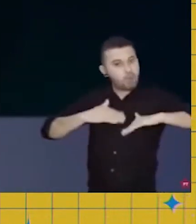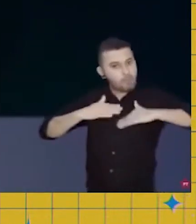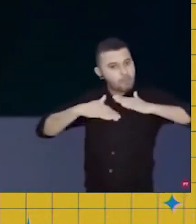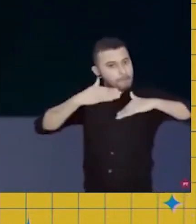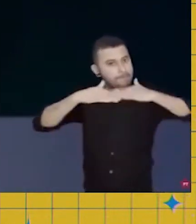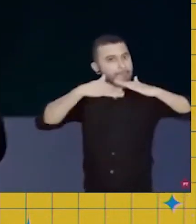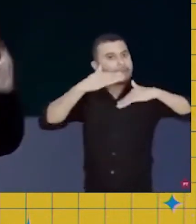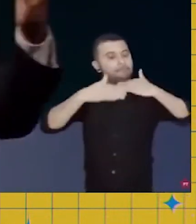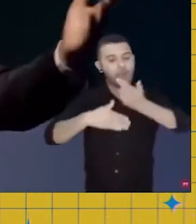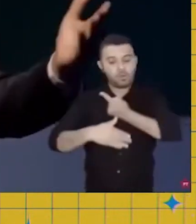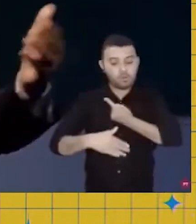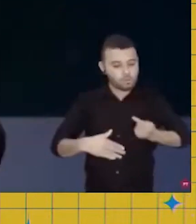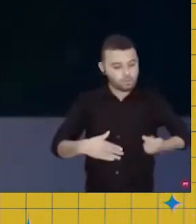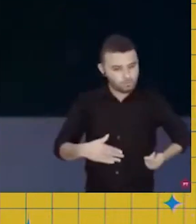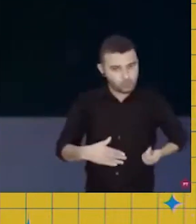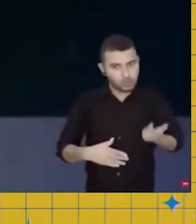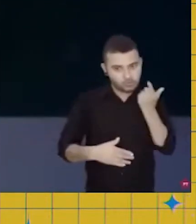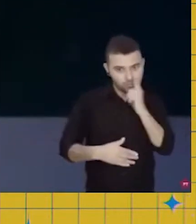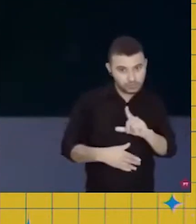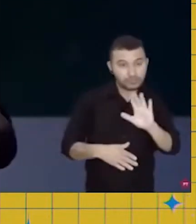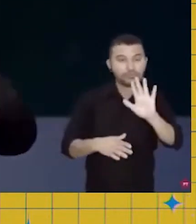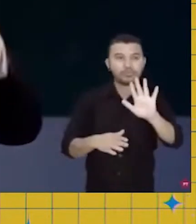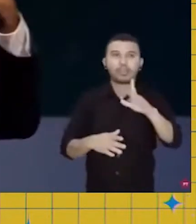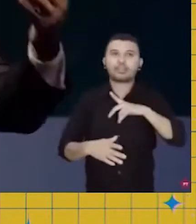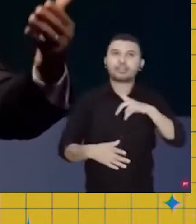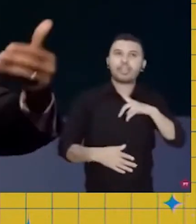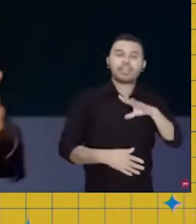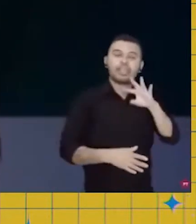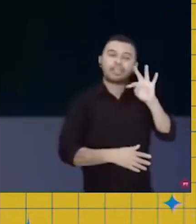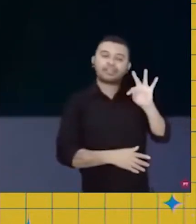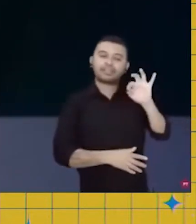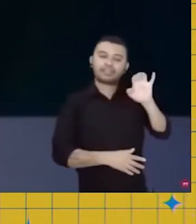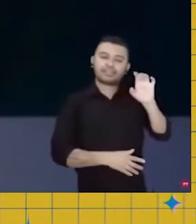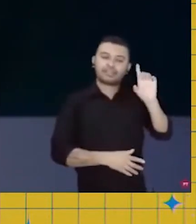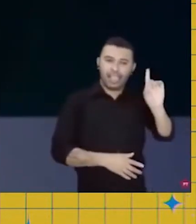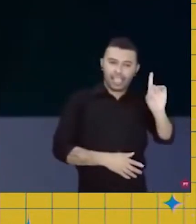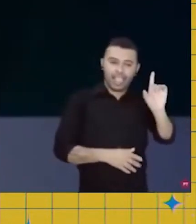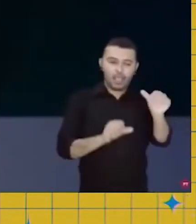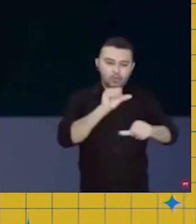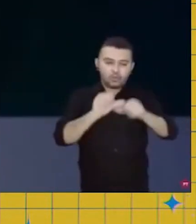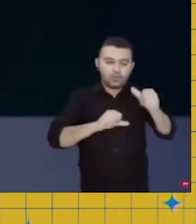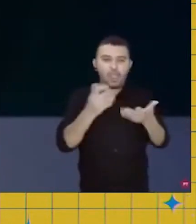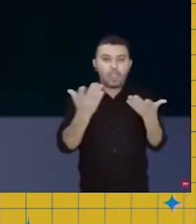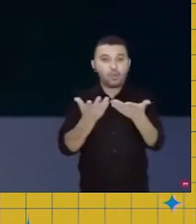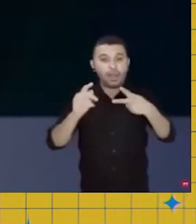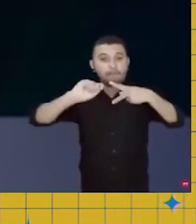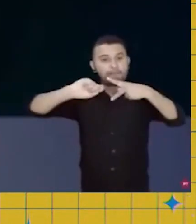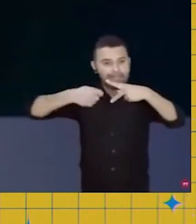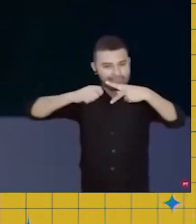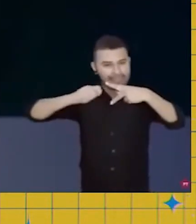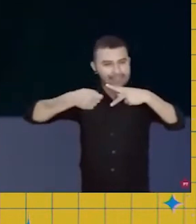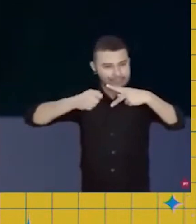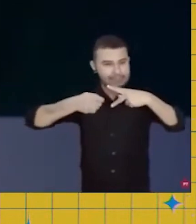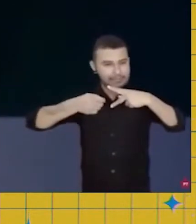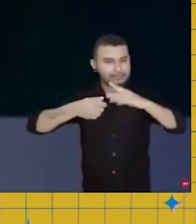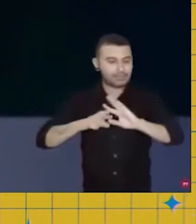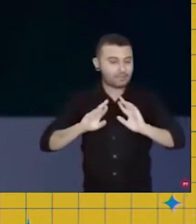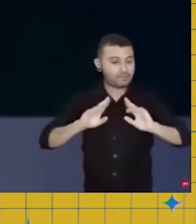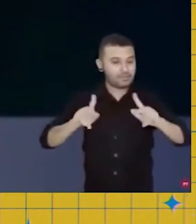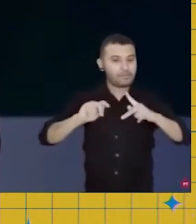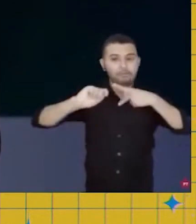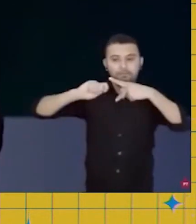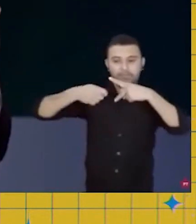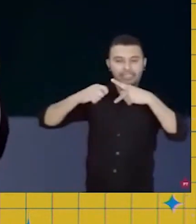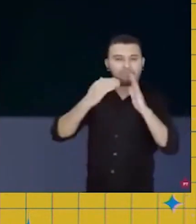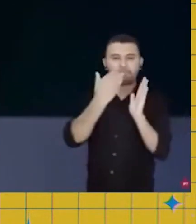governos você teve tédio depois você teve pics Amanhã você pode ter Picos parcelados